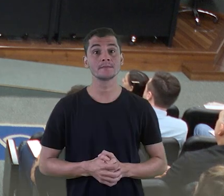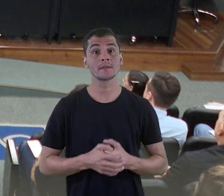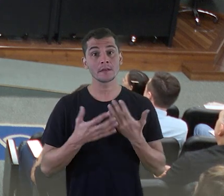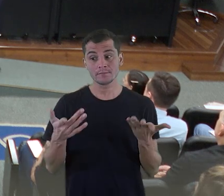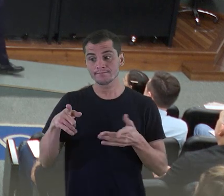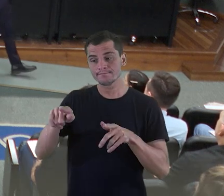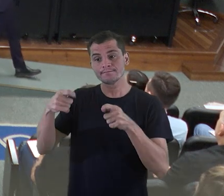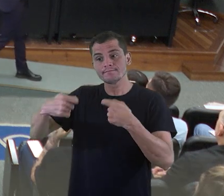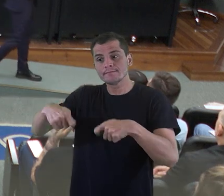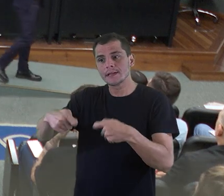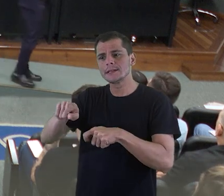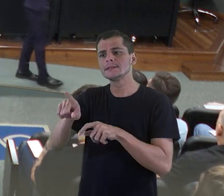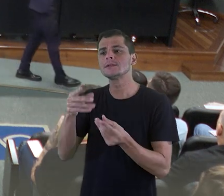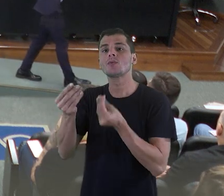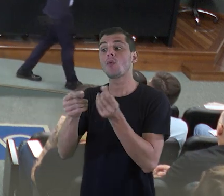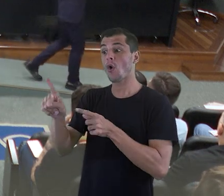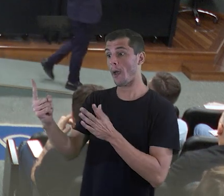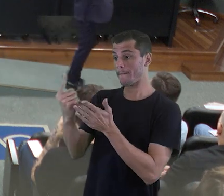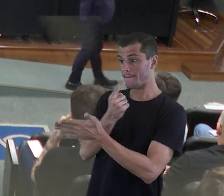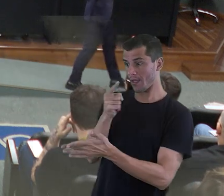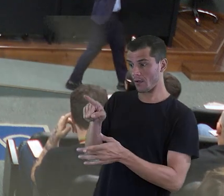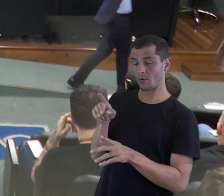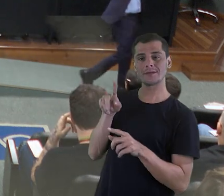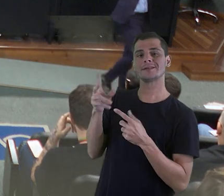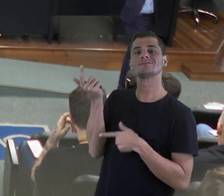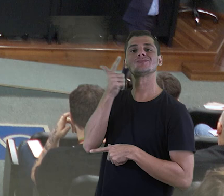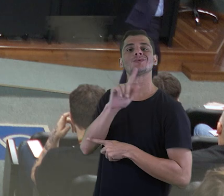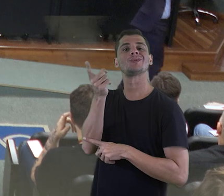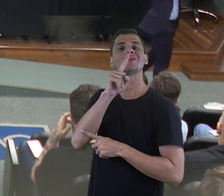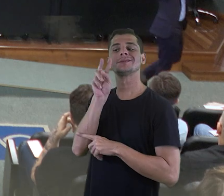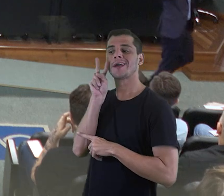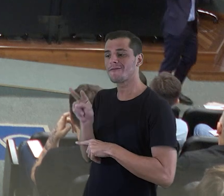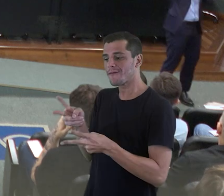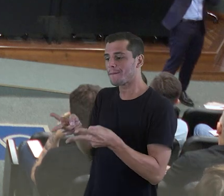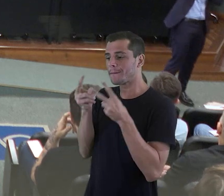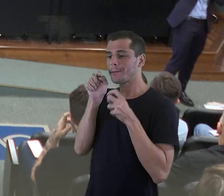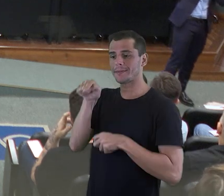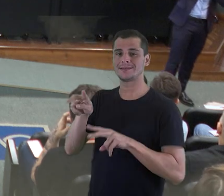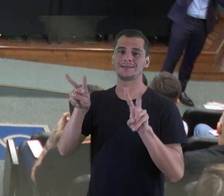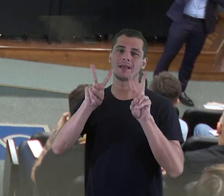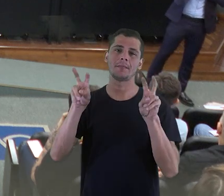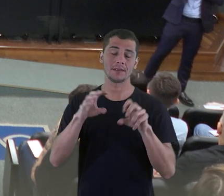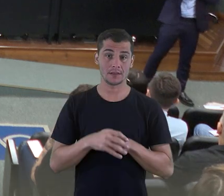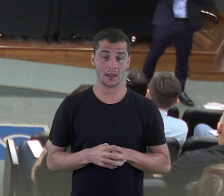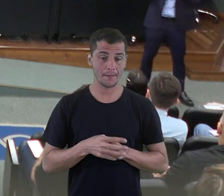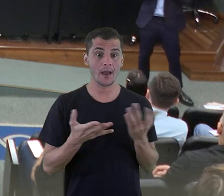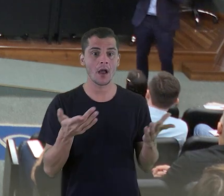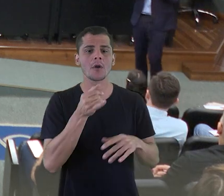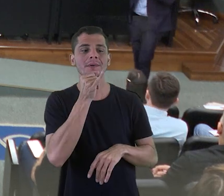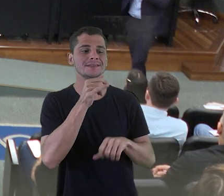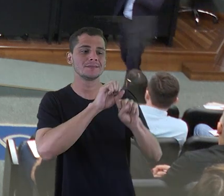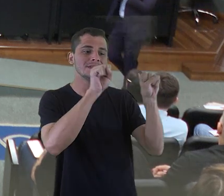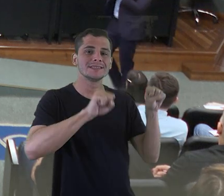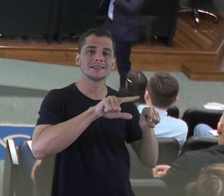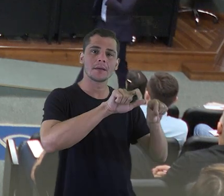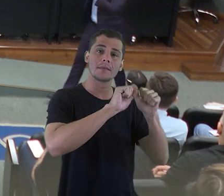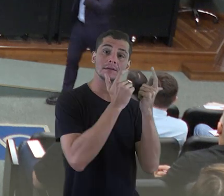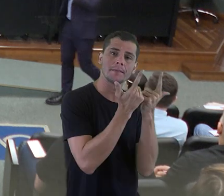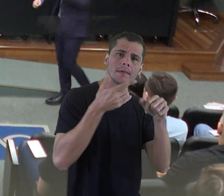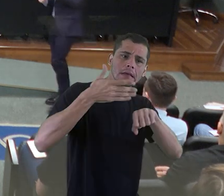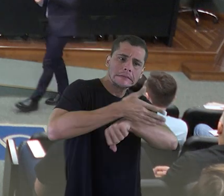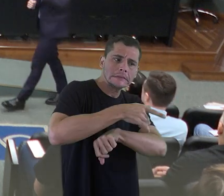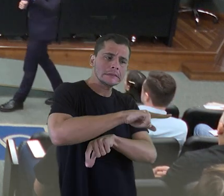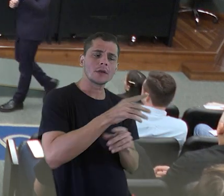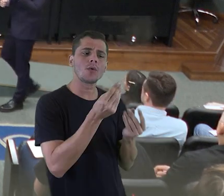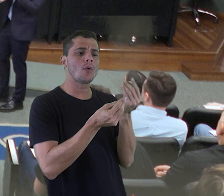sistema da Assembleia, como é que você trata isso? Ah, não sei. Daí já não é problema meu. E é problema de quem? É problema da TI. Então tá, a gente tem que marcar uma